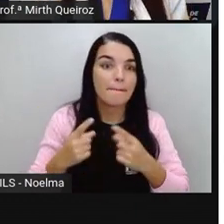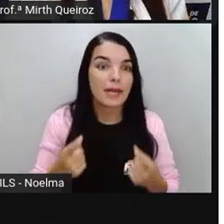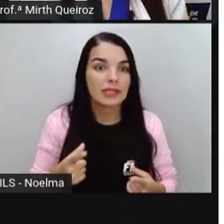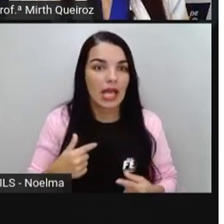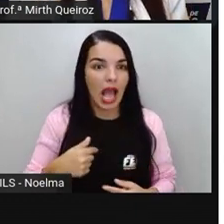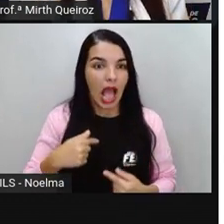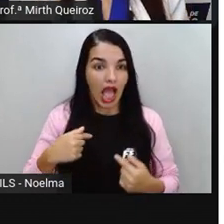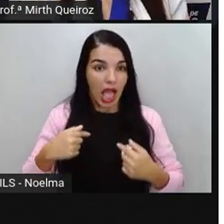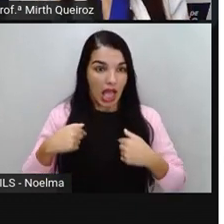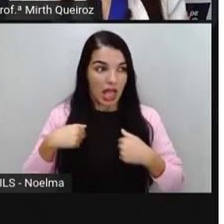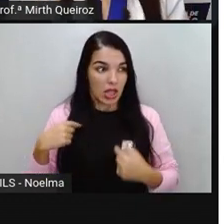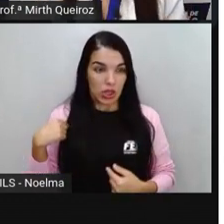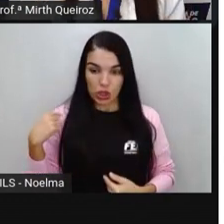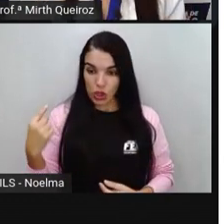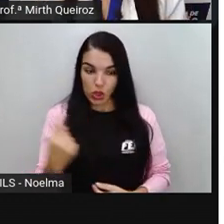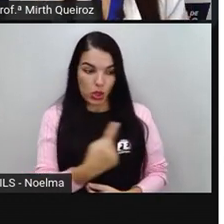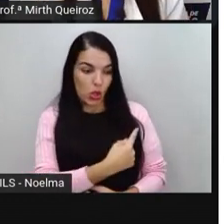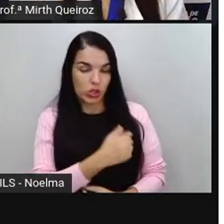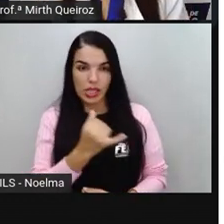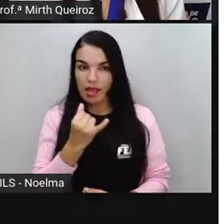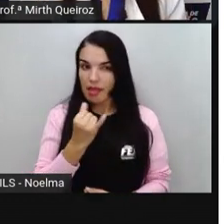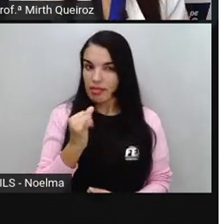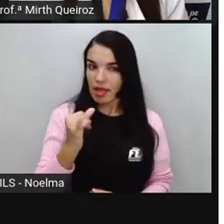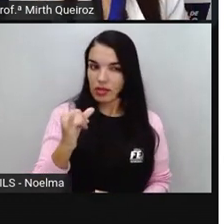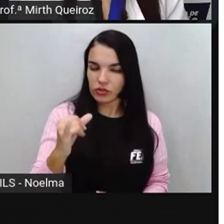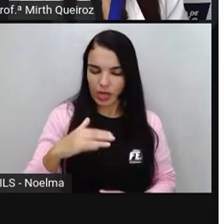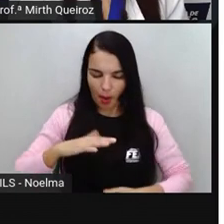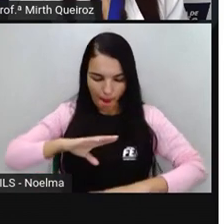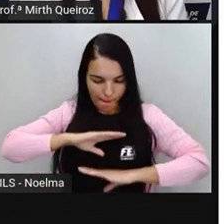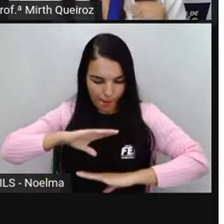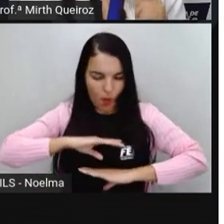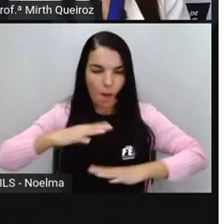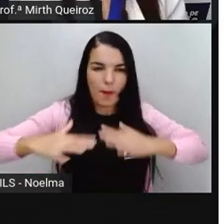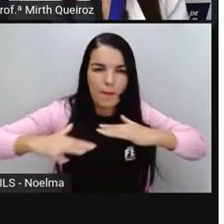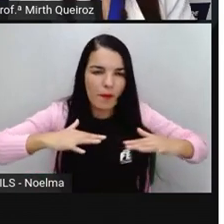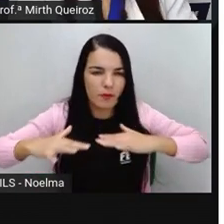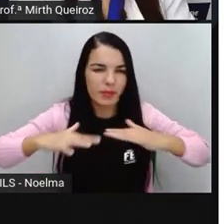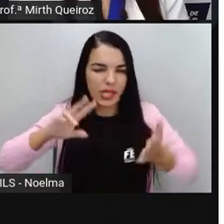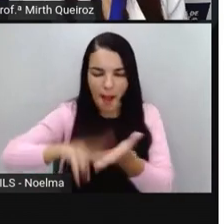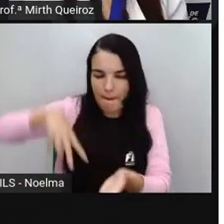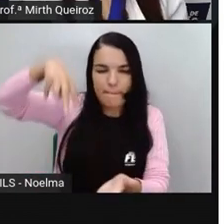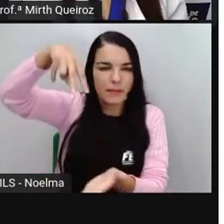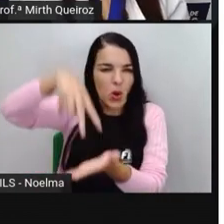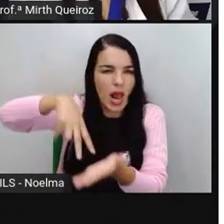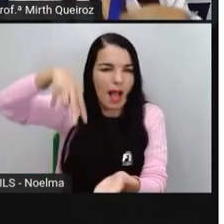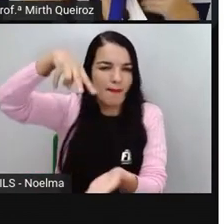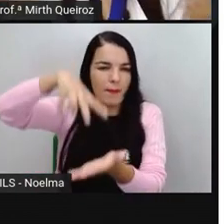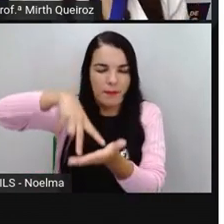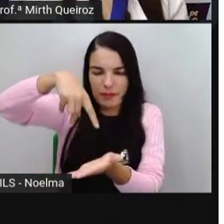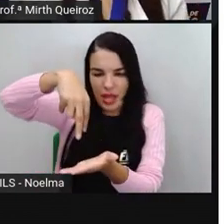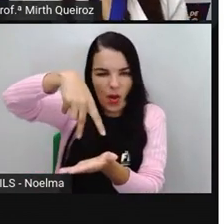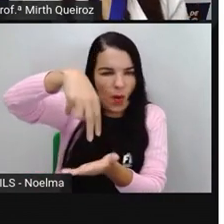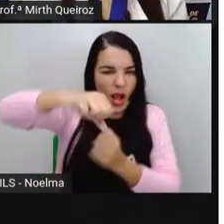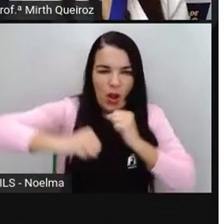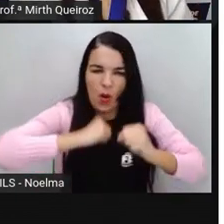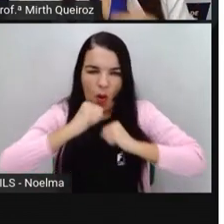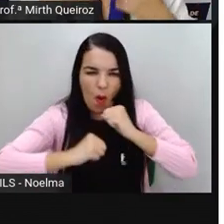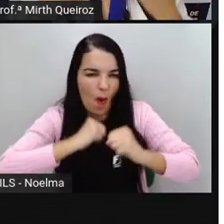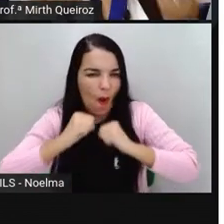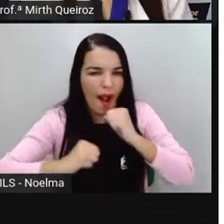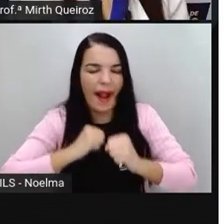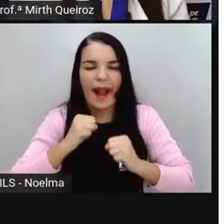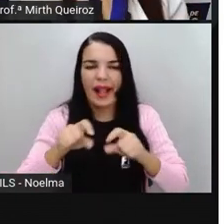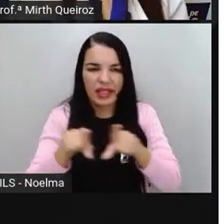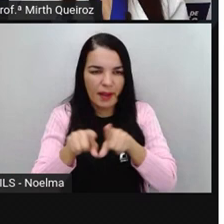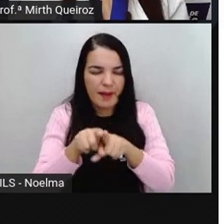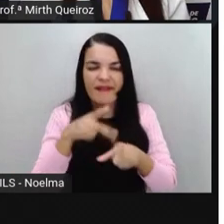nossa energia, essa energia que a gente tem, o que faz a gente movimentar, o que faz a gente pular, né, andar, correr, até